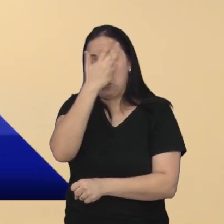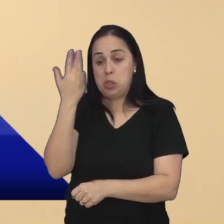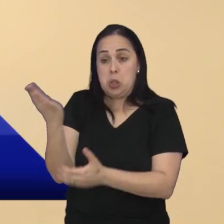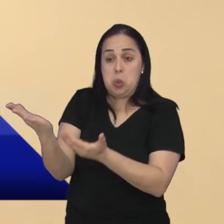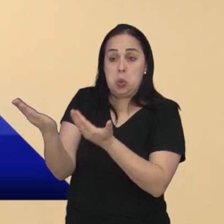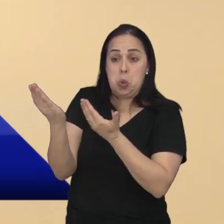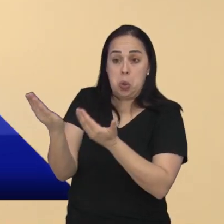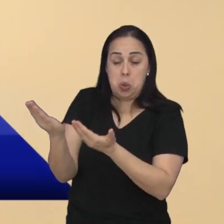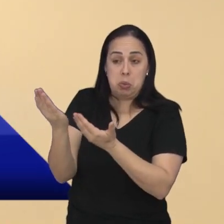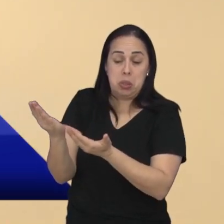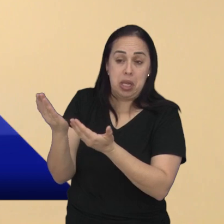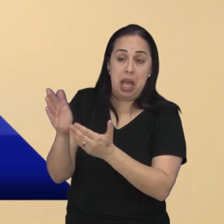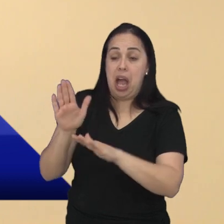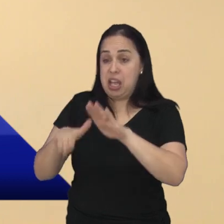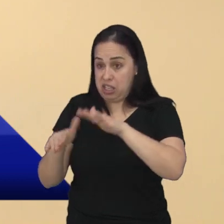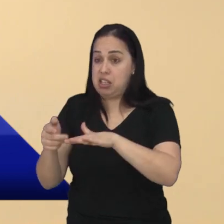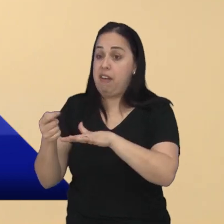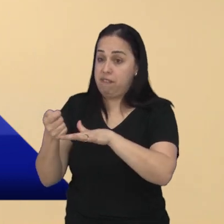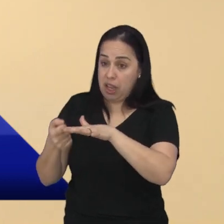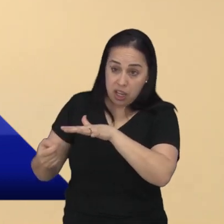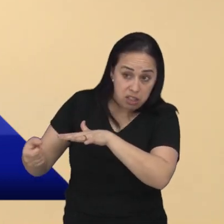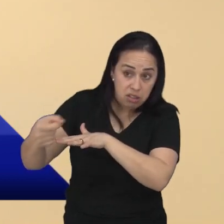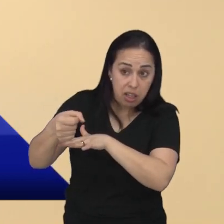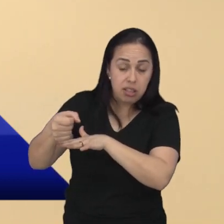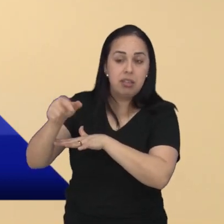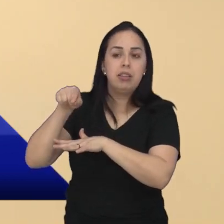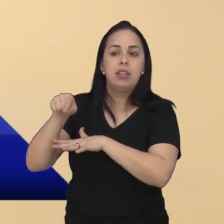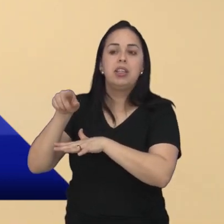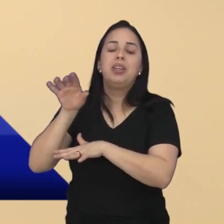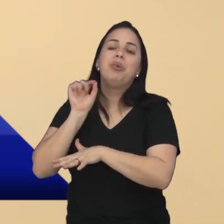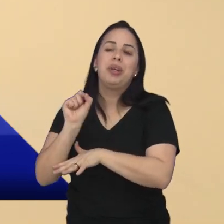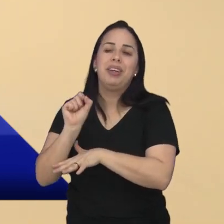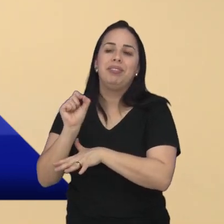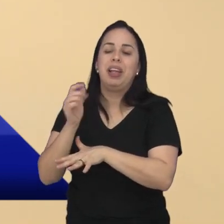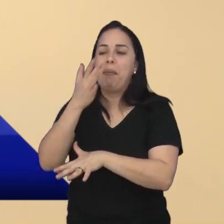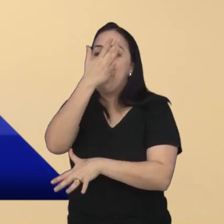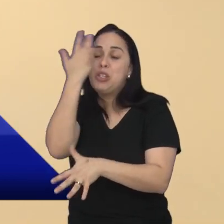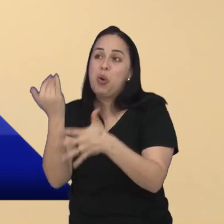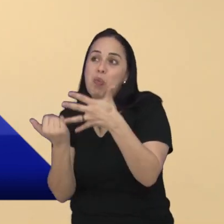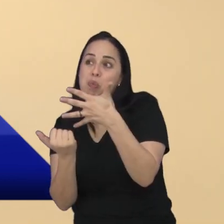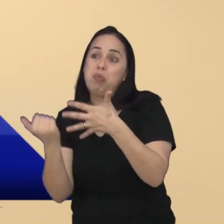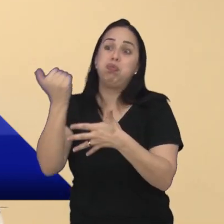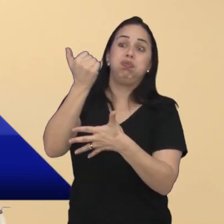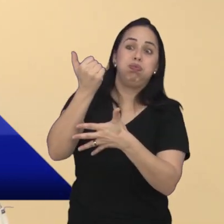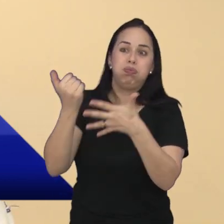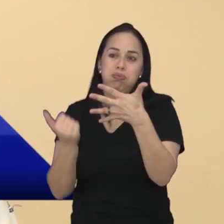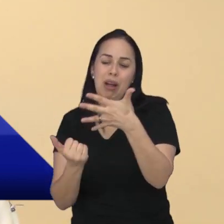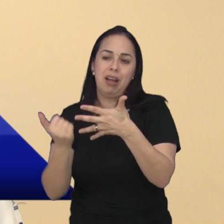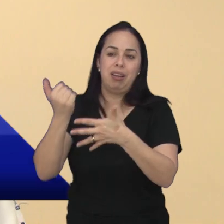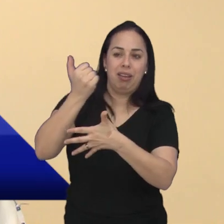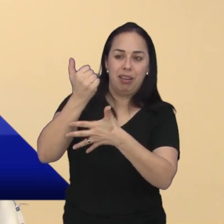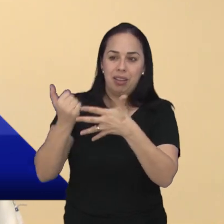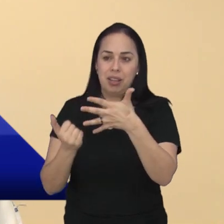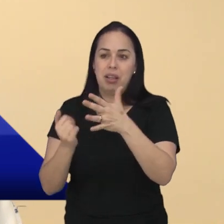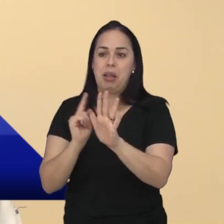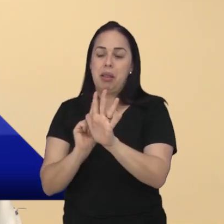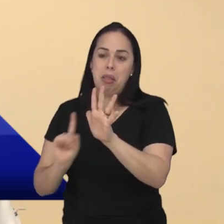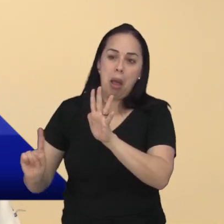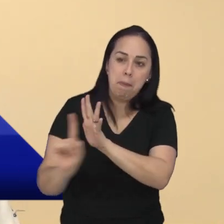que visam incentivar a doação de sangue, medula óssea, tecidos e órgãos na cidade. Já um projeto de